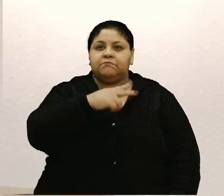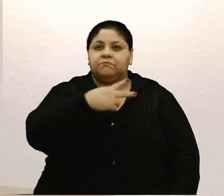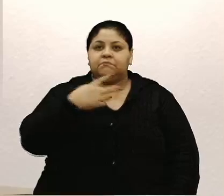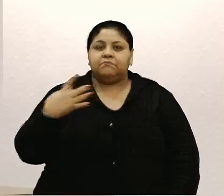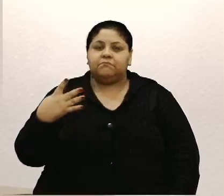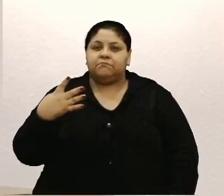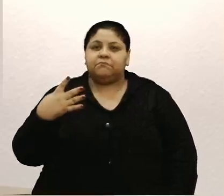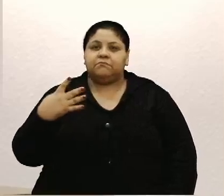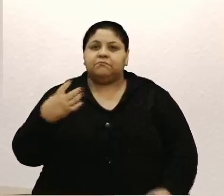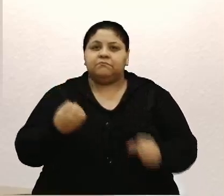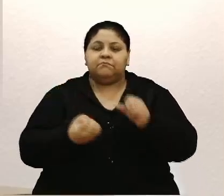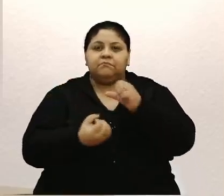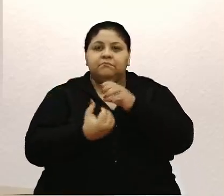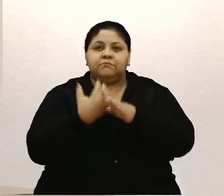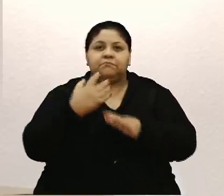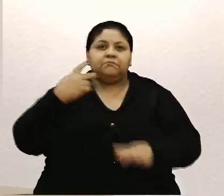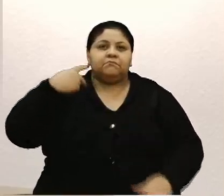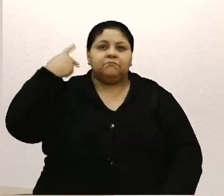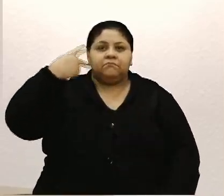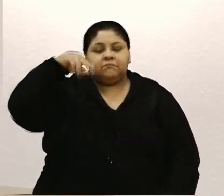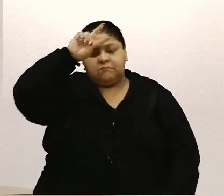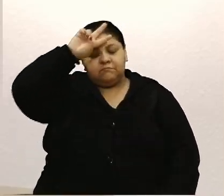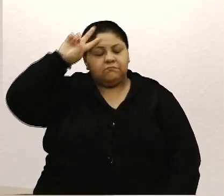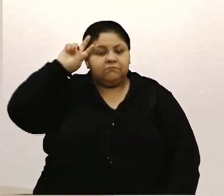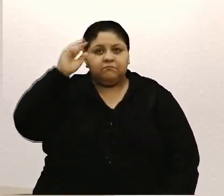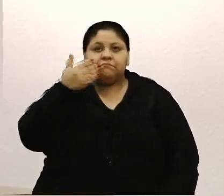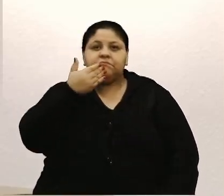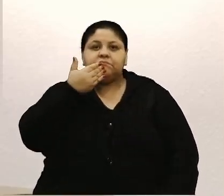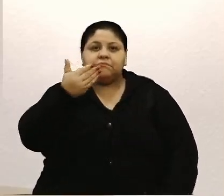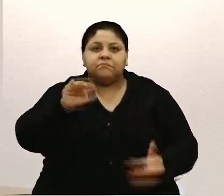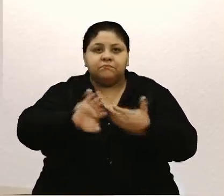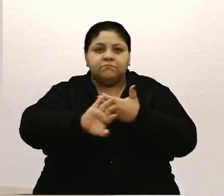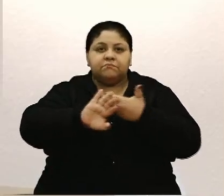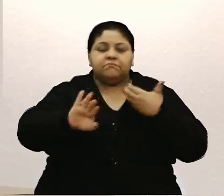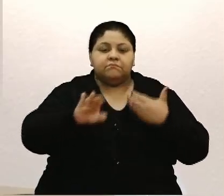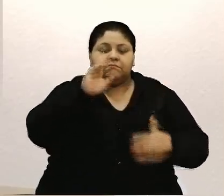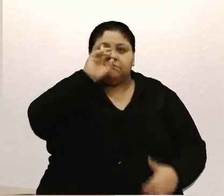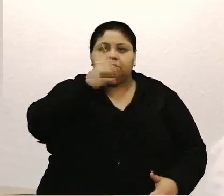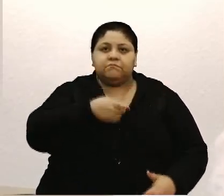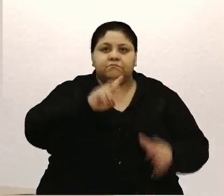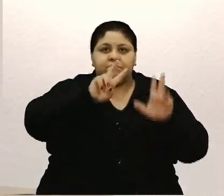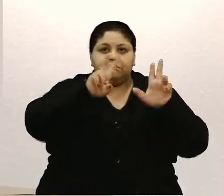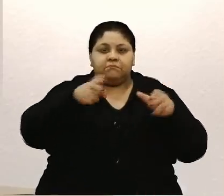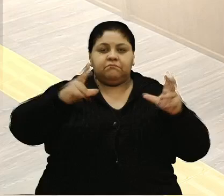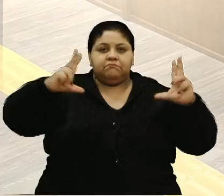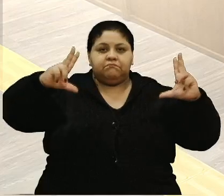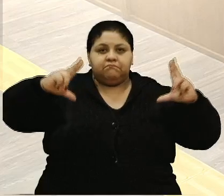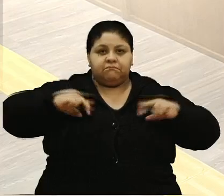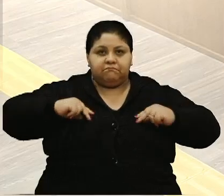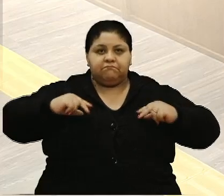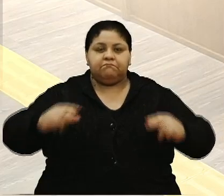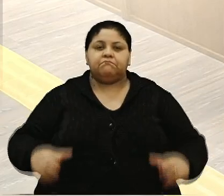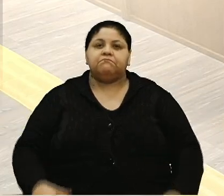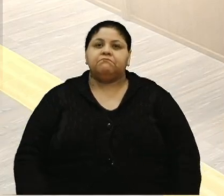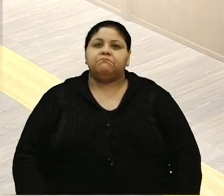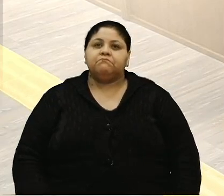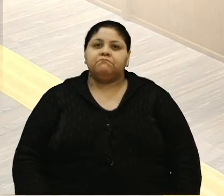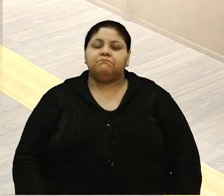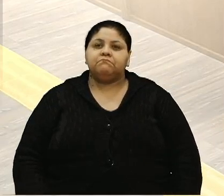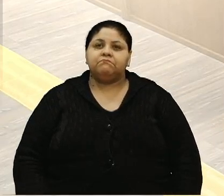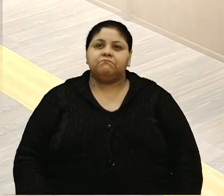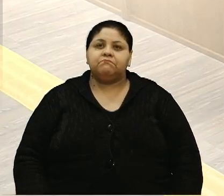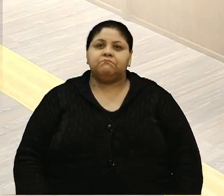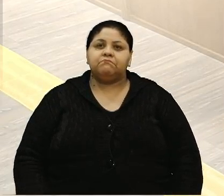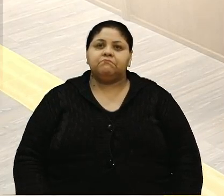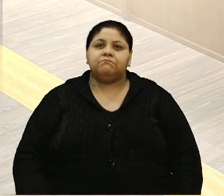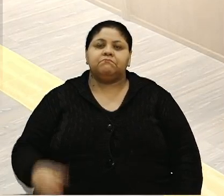29/2024, de autoria do vereador Fiuza, que requer licença do mandato para tratar de interesses particulares. Pois não, senhora